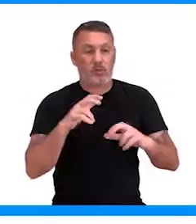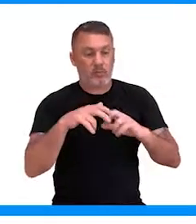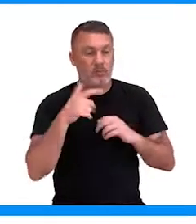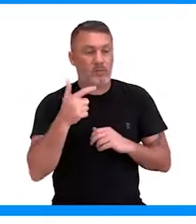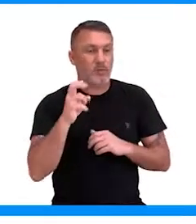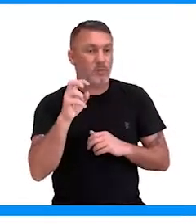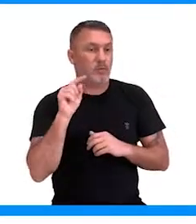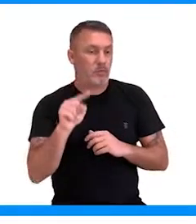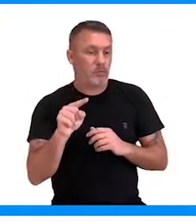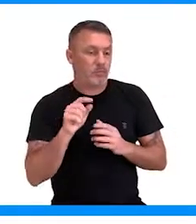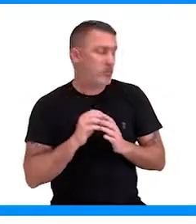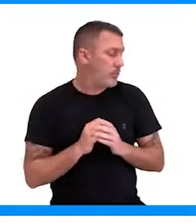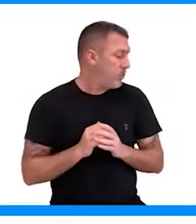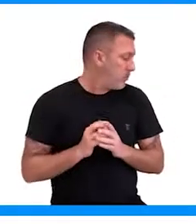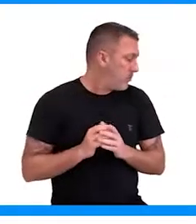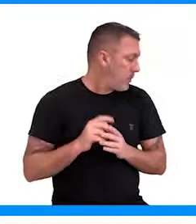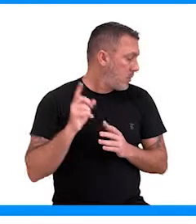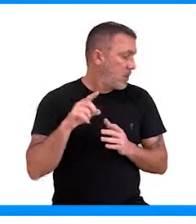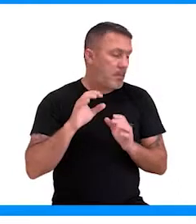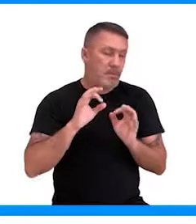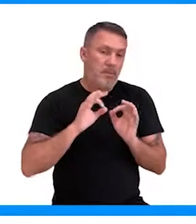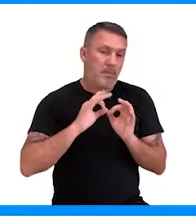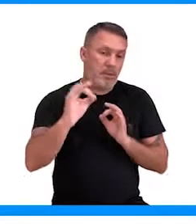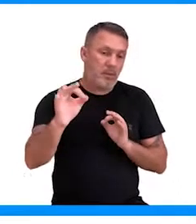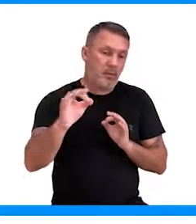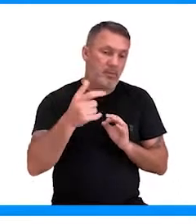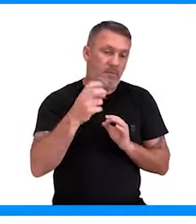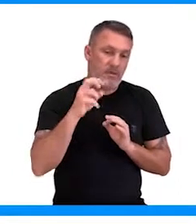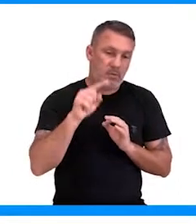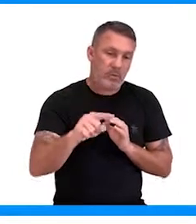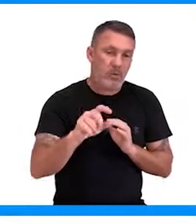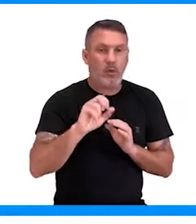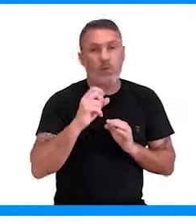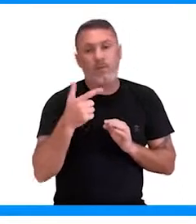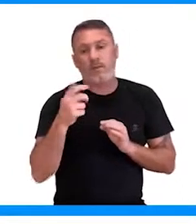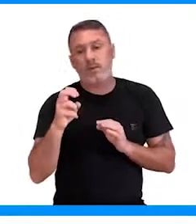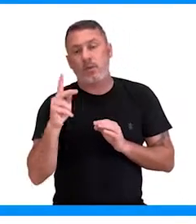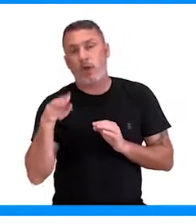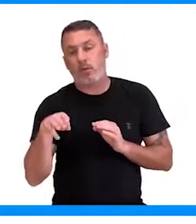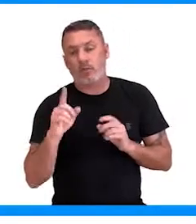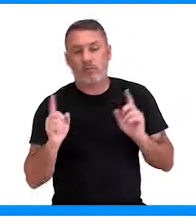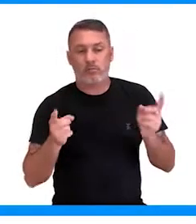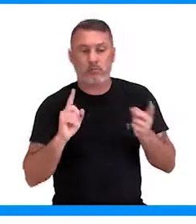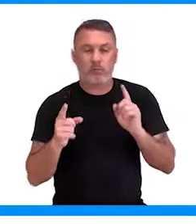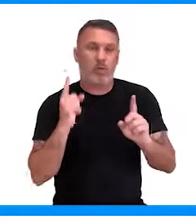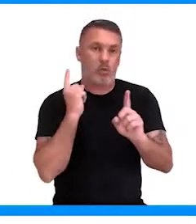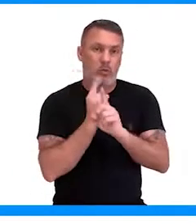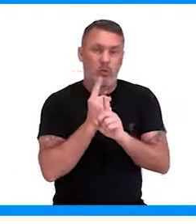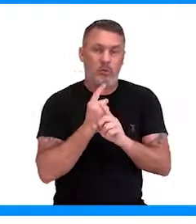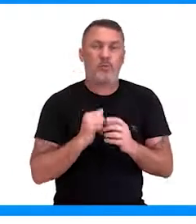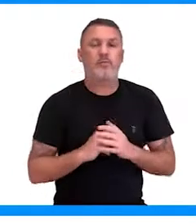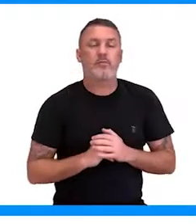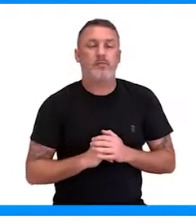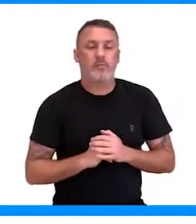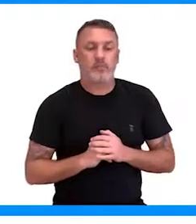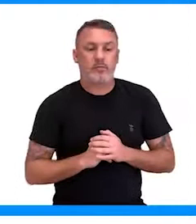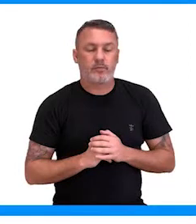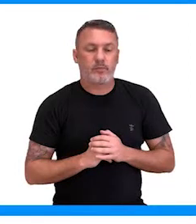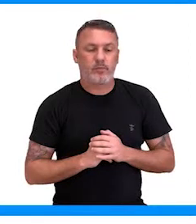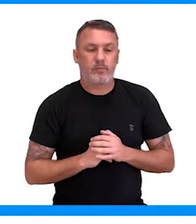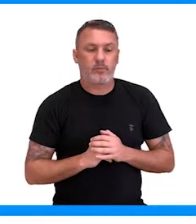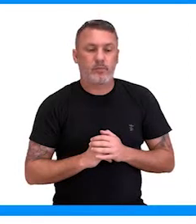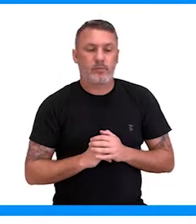Portanto, 25.000 metros ou 25 quilômetros nós encontramos.